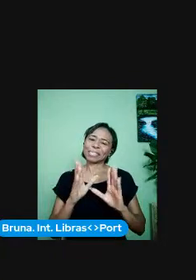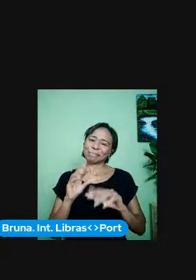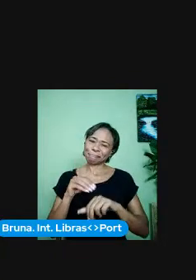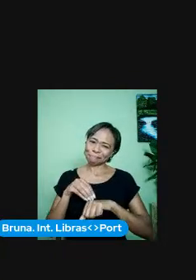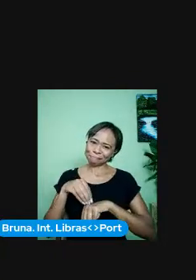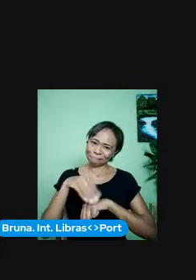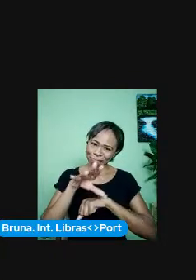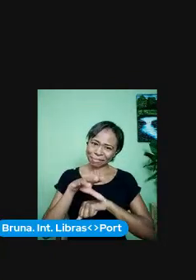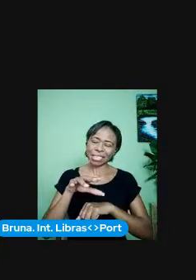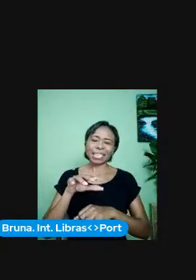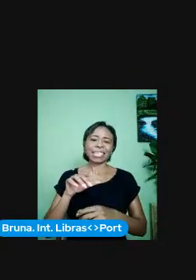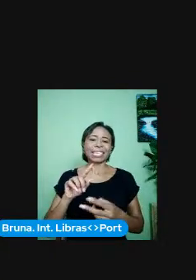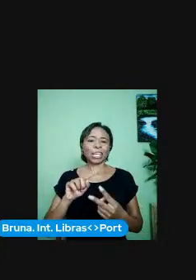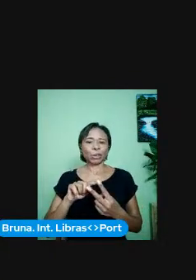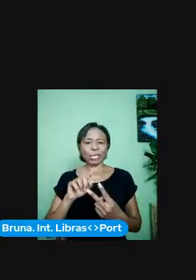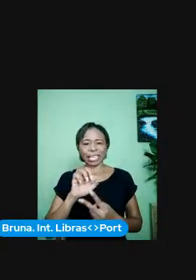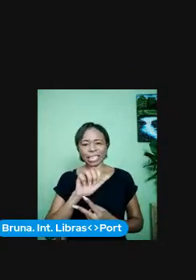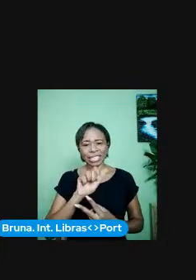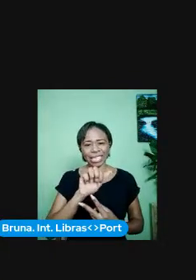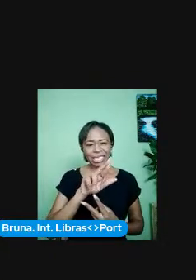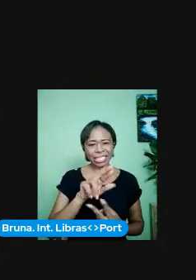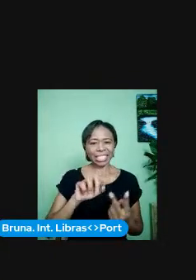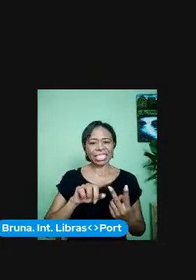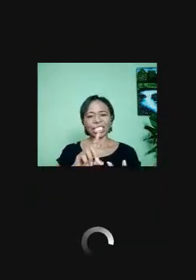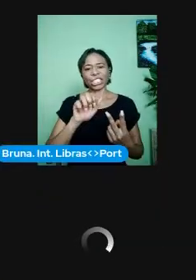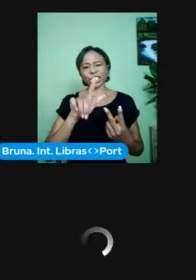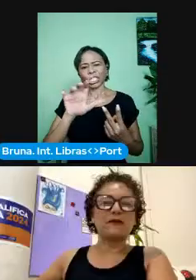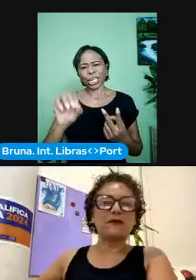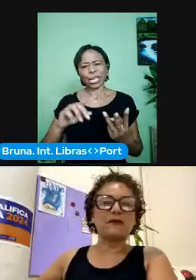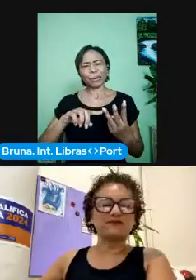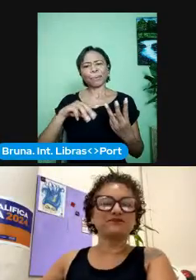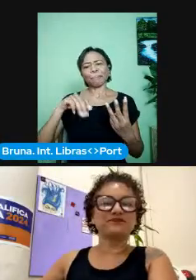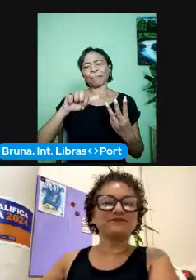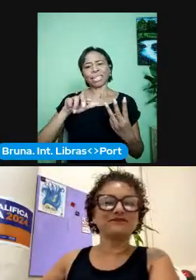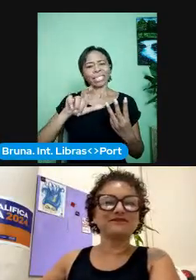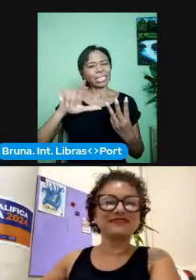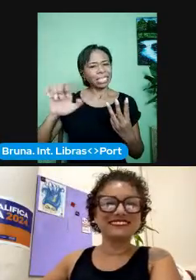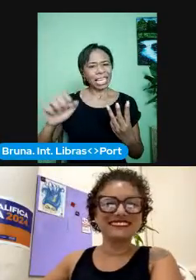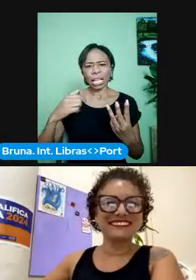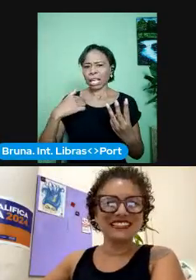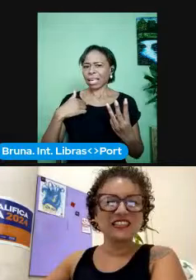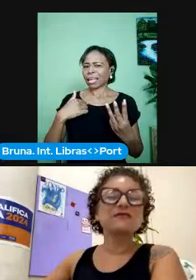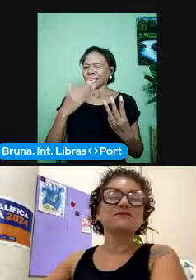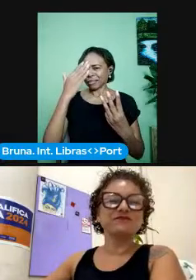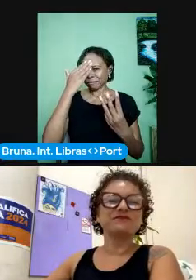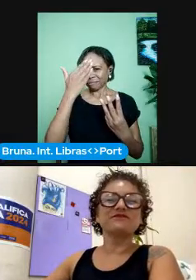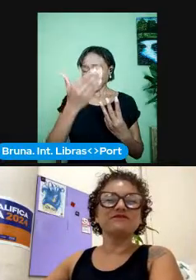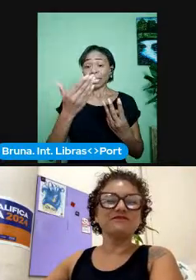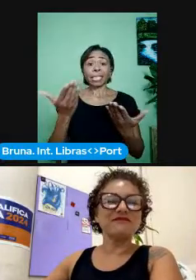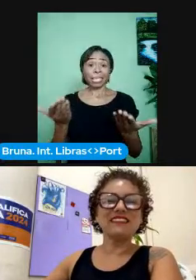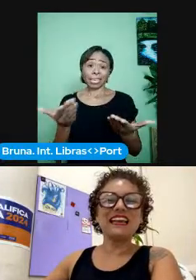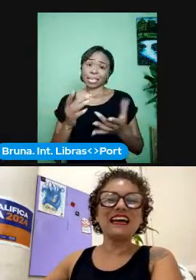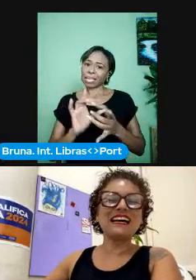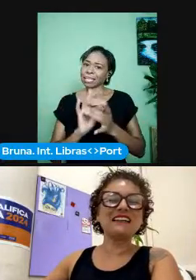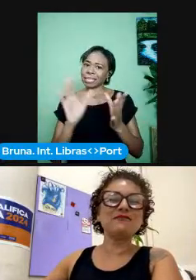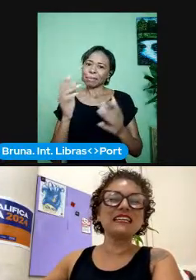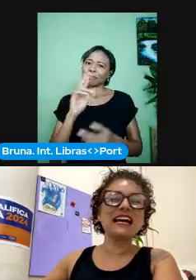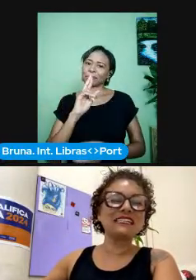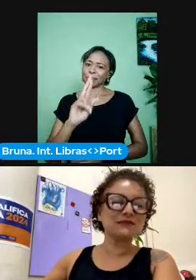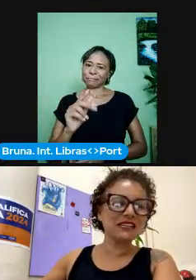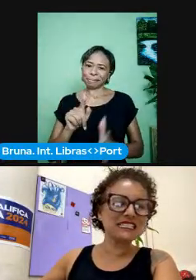o Diego, a Marcele, e me coloco à disposição para responder qualquer que seja a pergunta aqui.